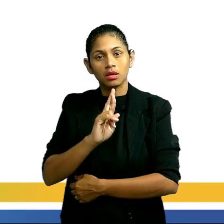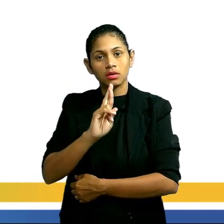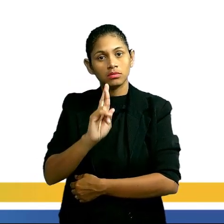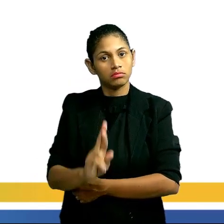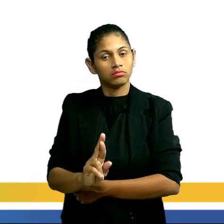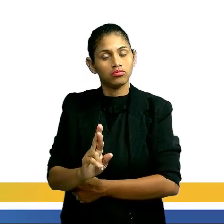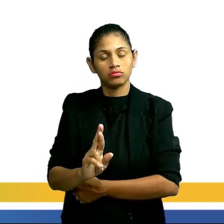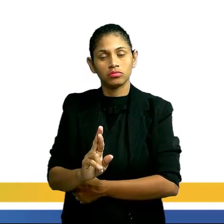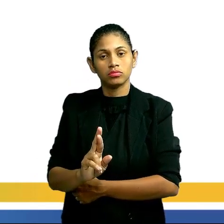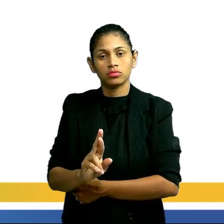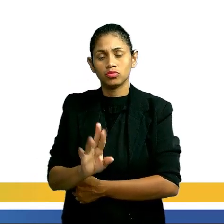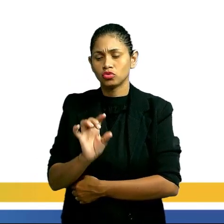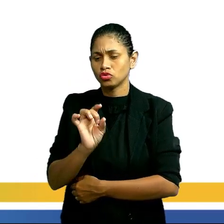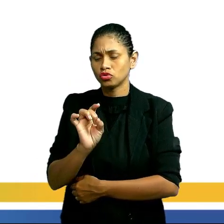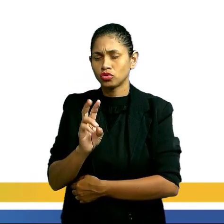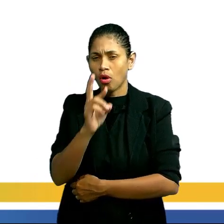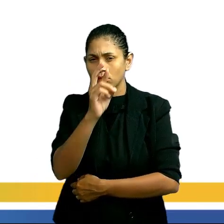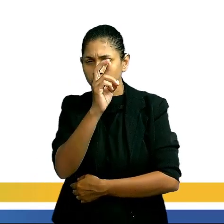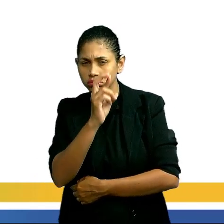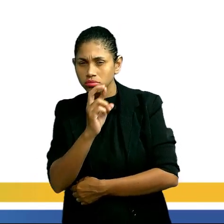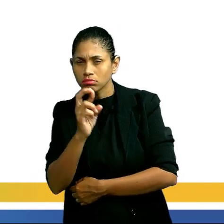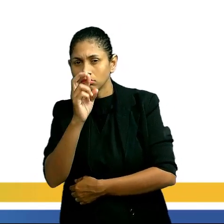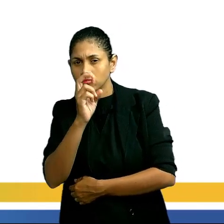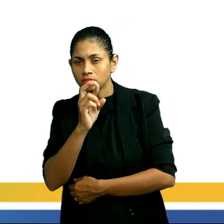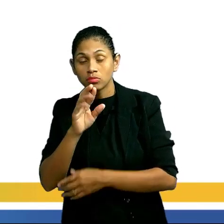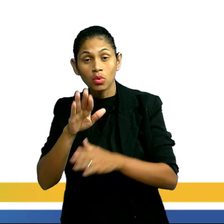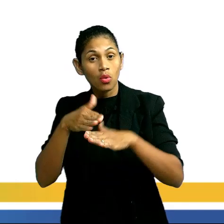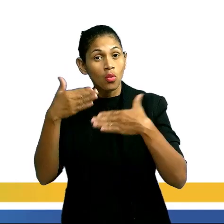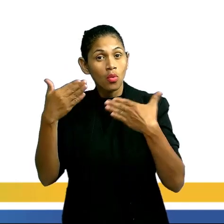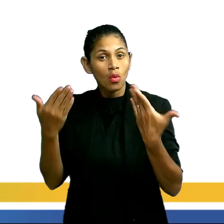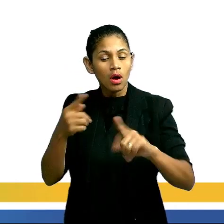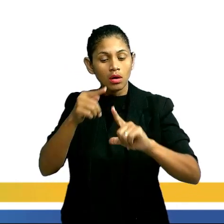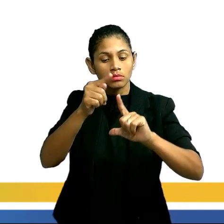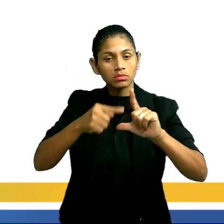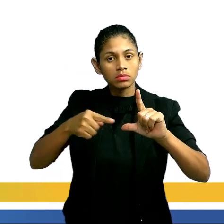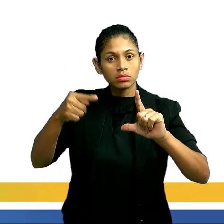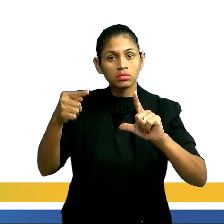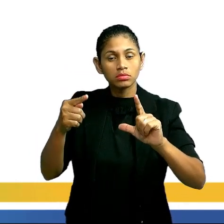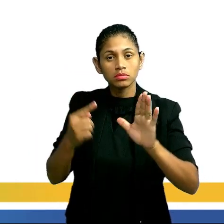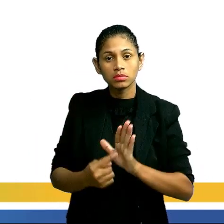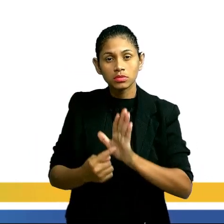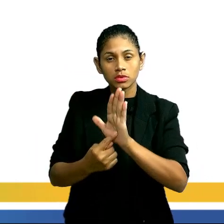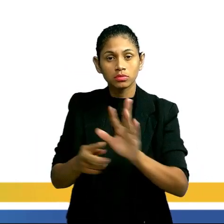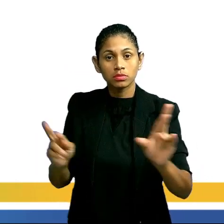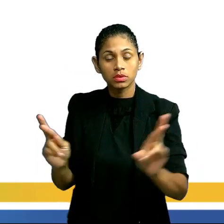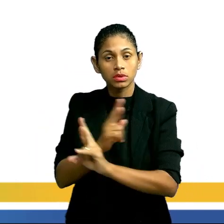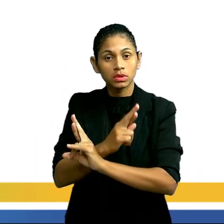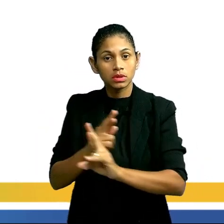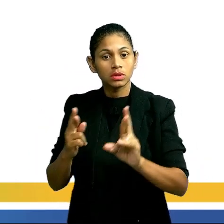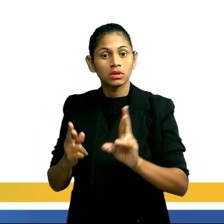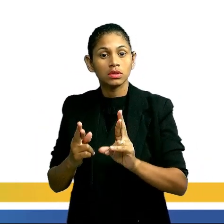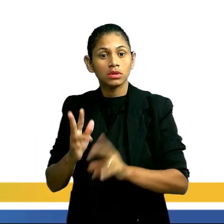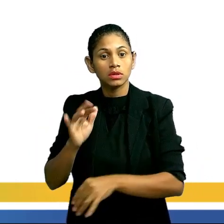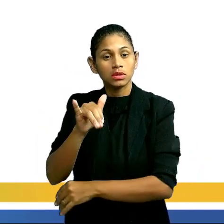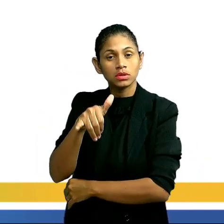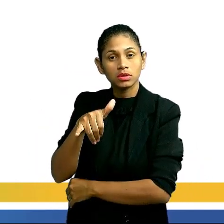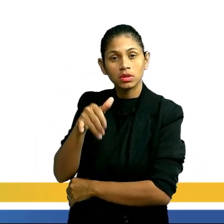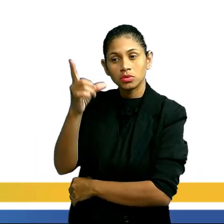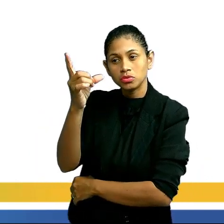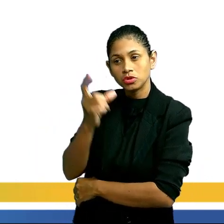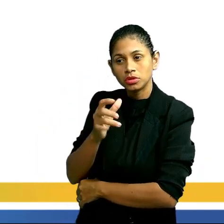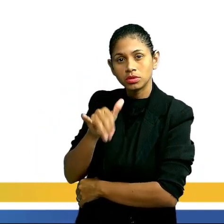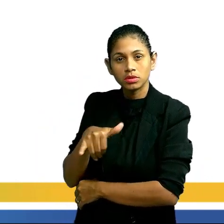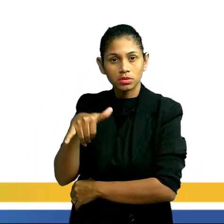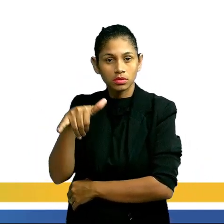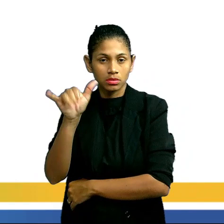observando. Vamos ler novamente, ó. Qual dos gráficos representa uma relação entre as grandezas x e y, em que y